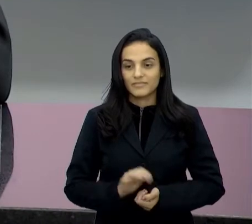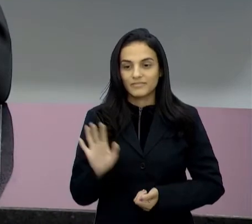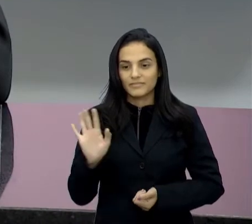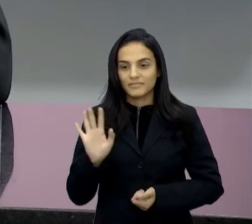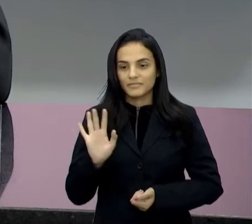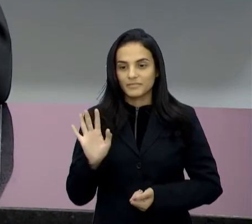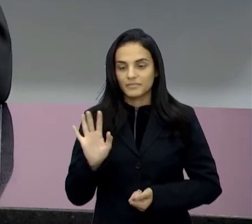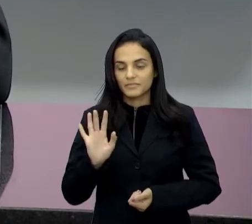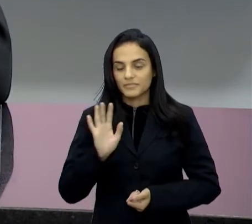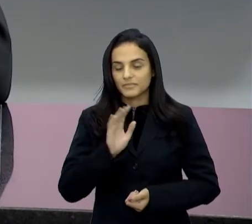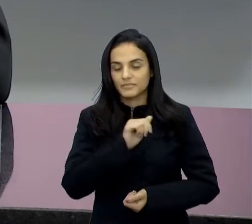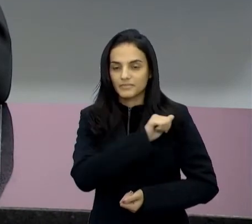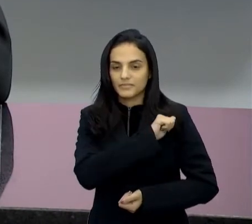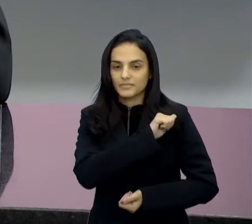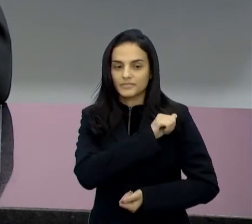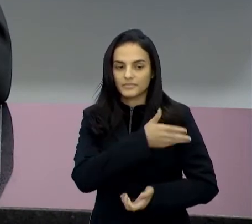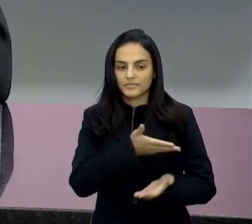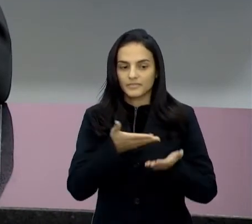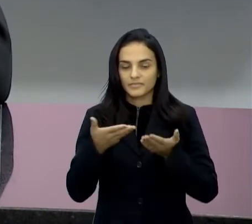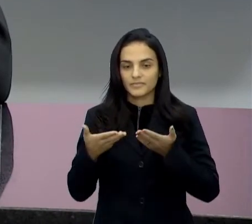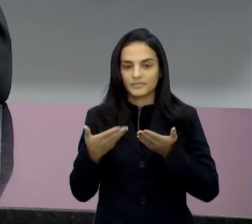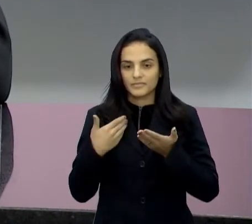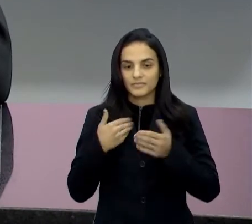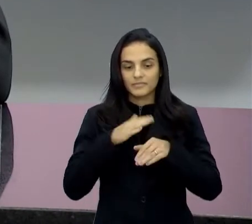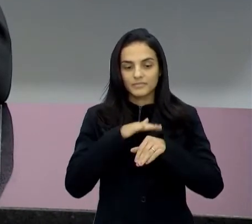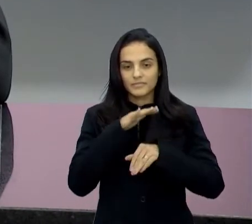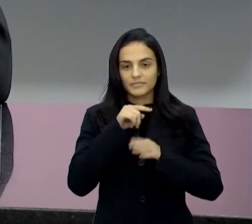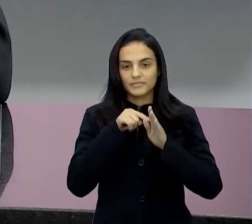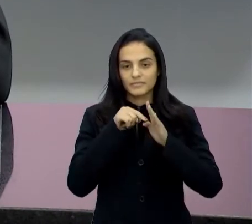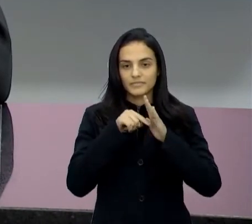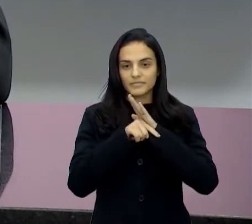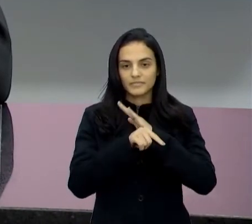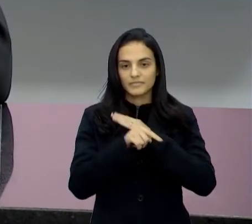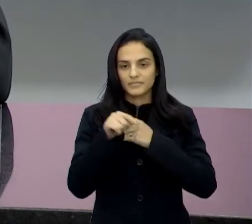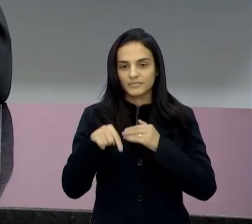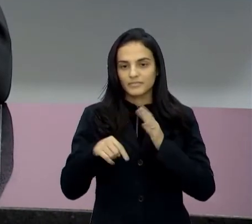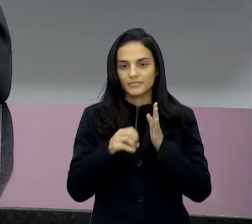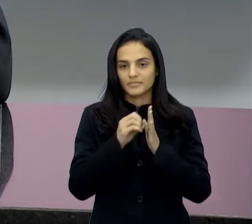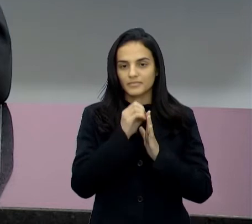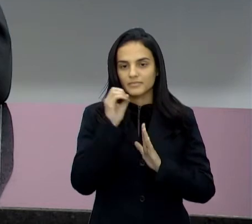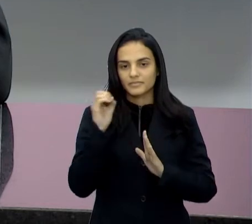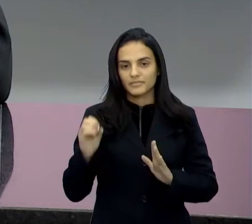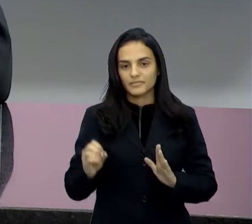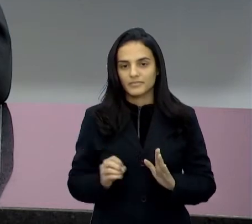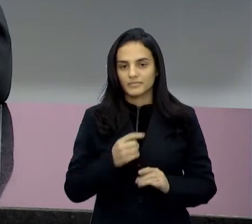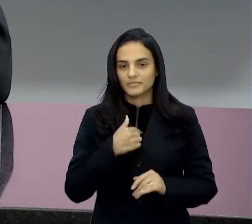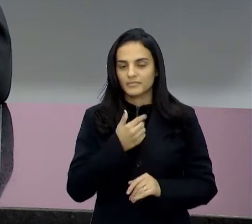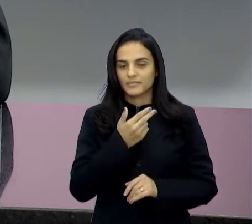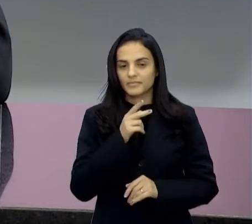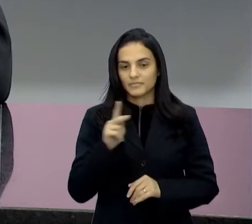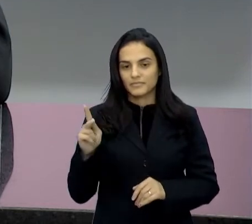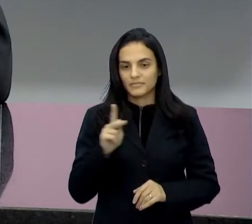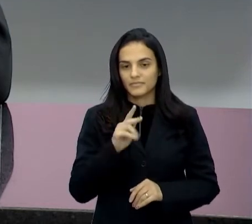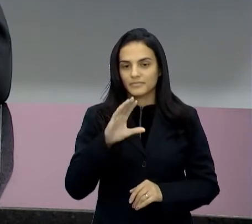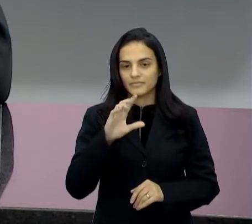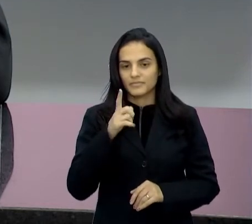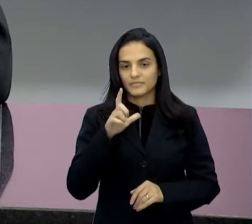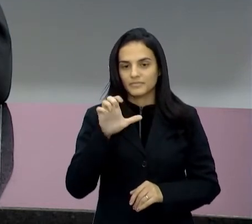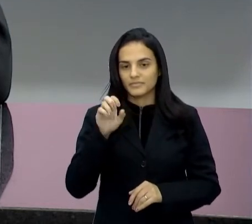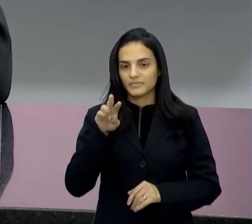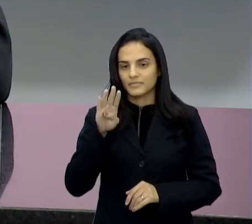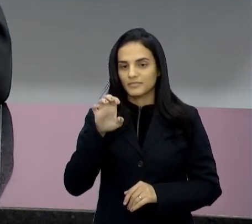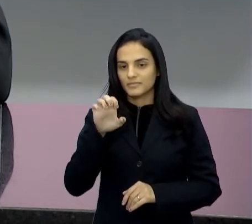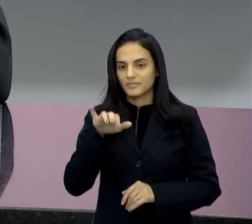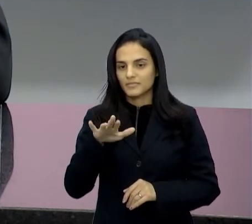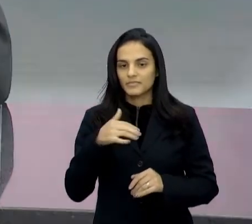Olá, estudantes! Sejam muito bem-vindos a mais um aprofundamento aqui no Centro de Mídias. Eu sou o professor Kleber e o